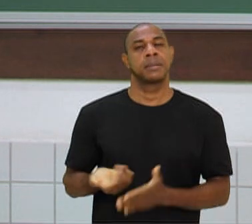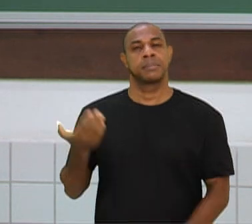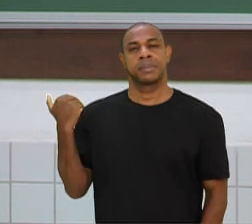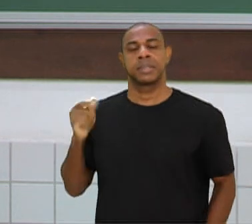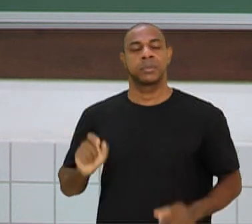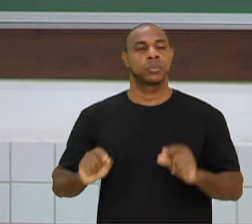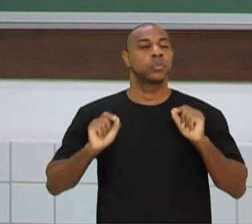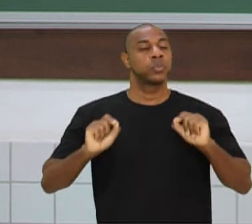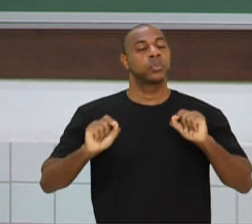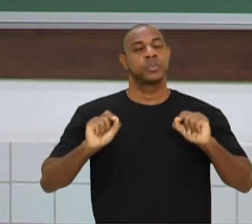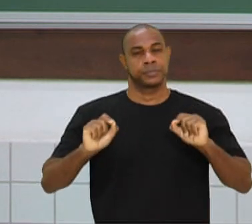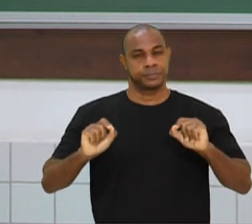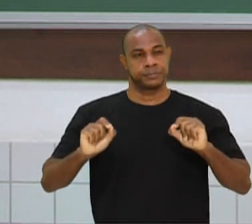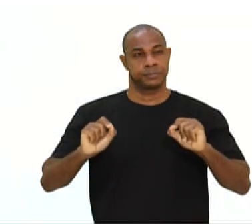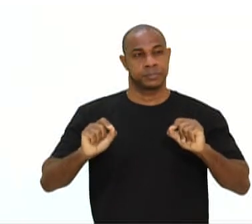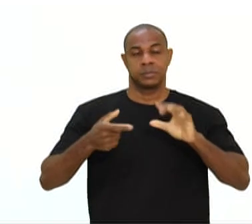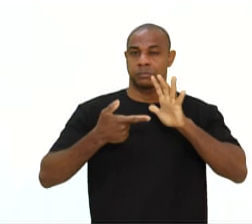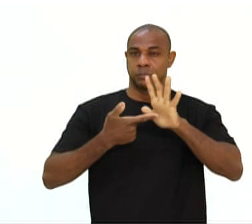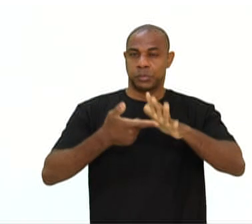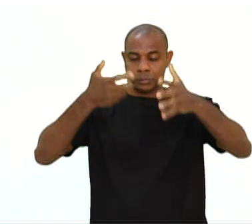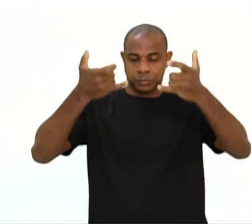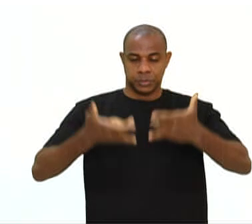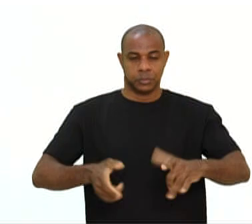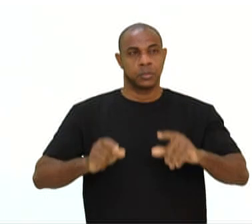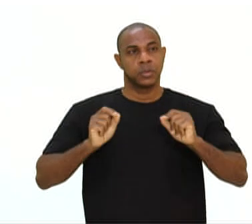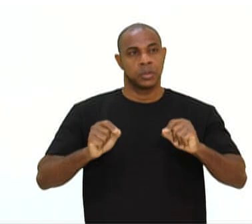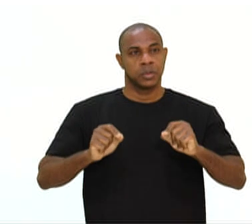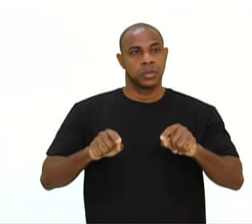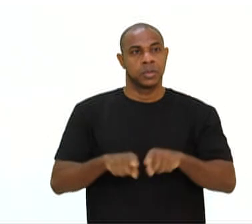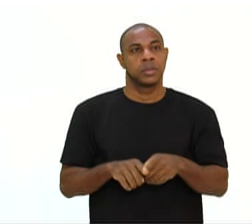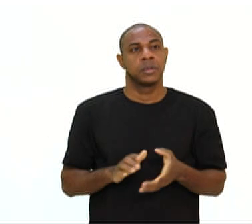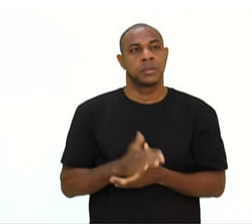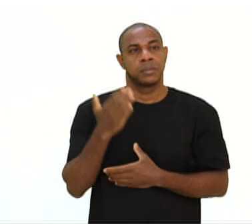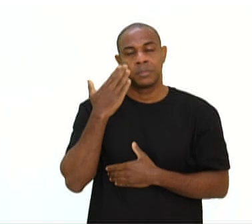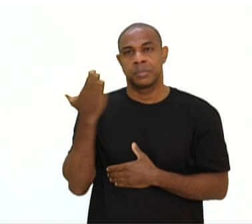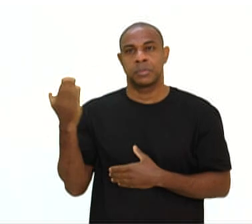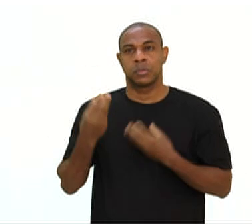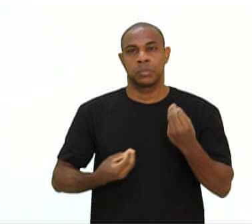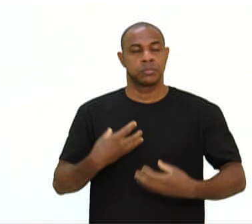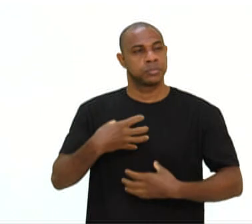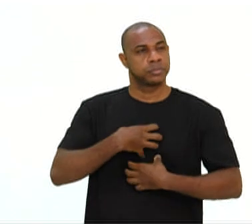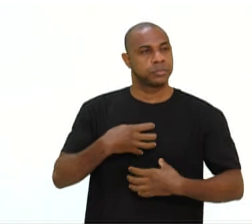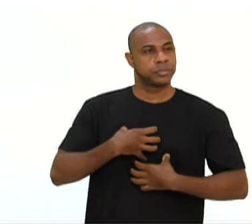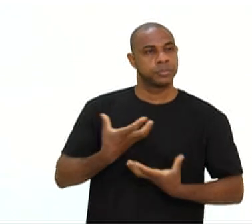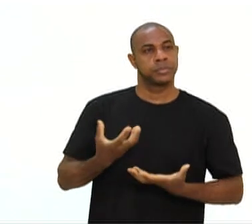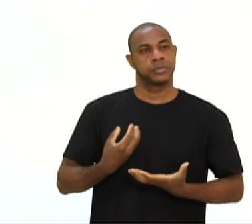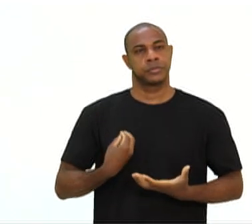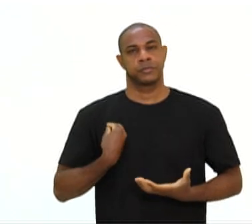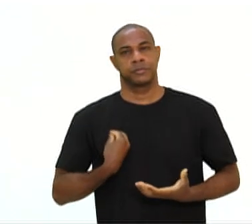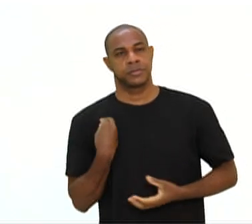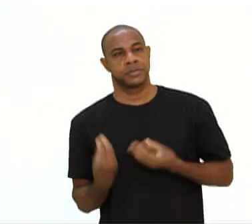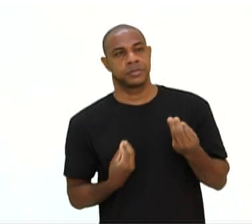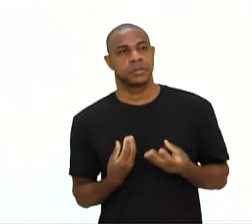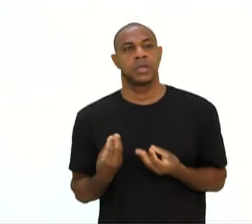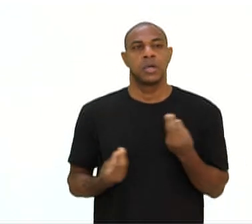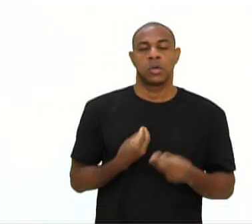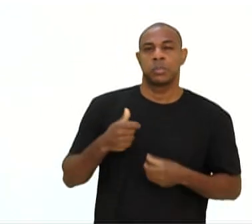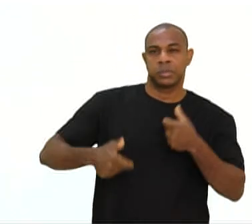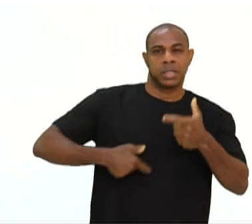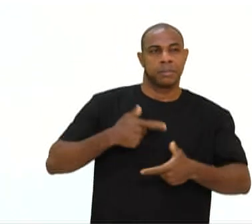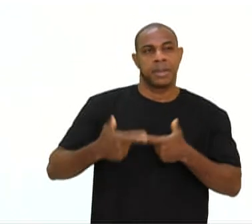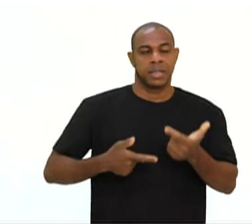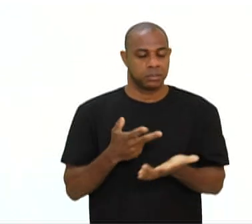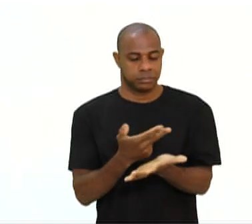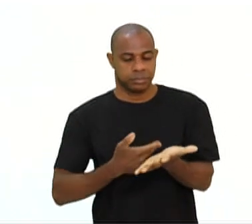You a Health Person? Nós trabalhamos como buscar um bom estilo de vida, nós falamos sobre como algumas obras de arte